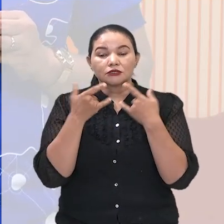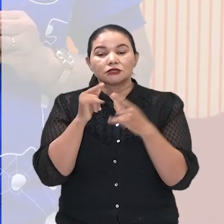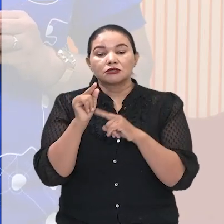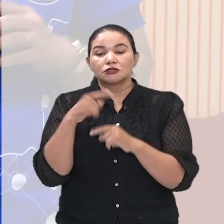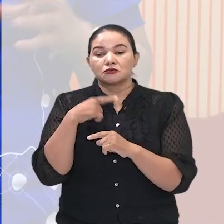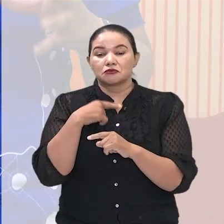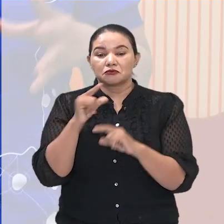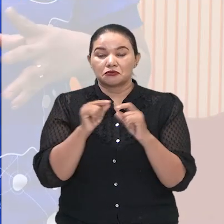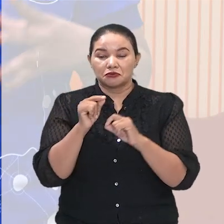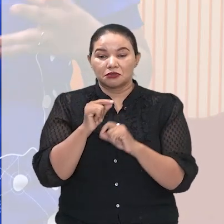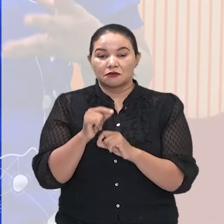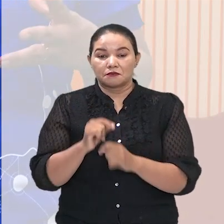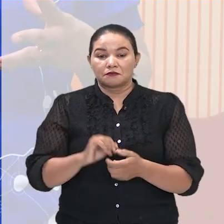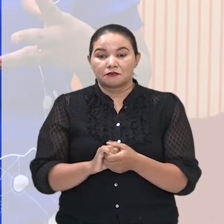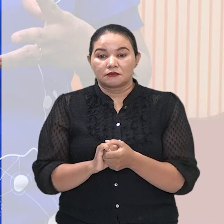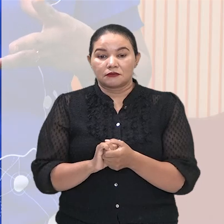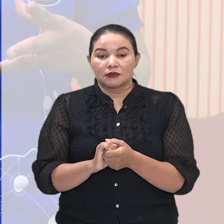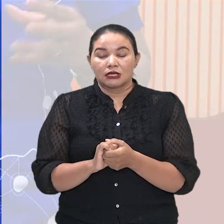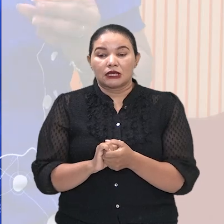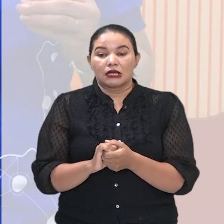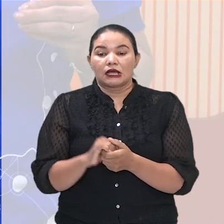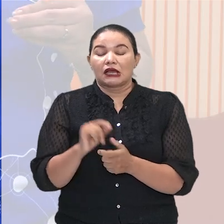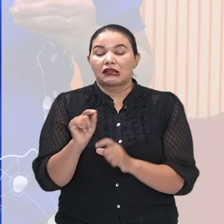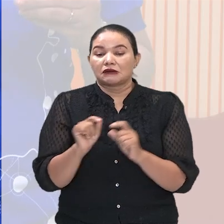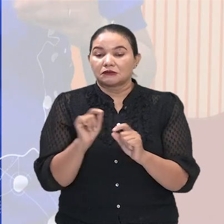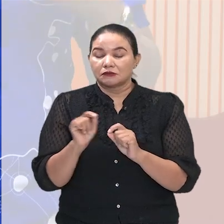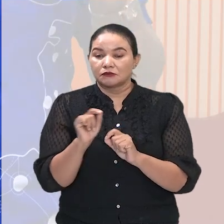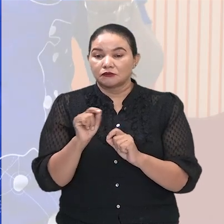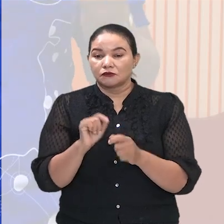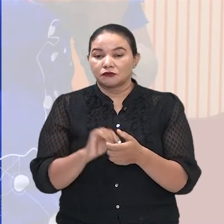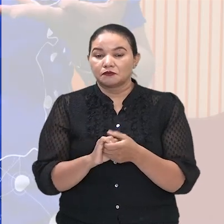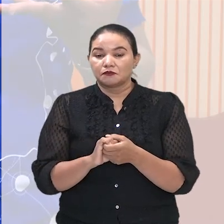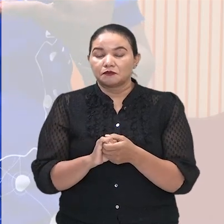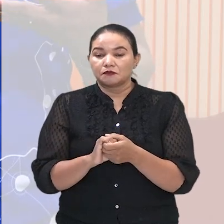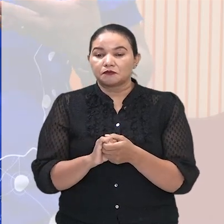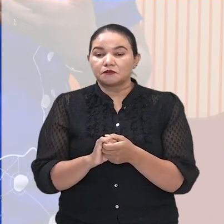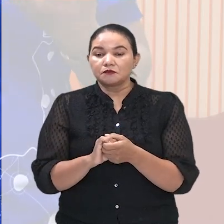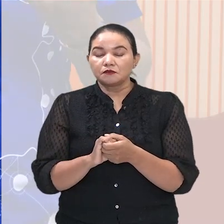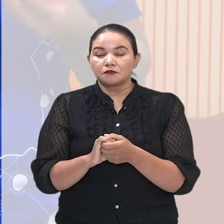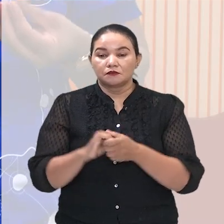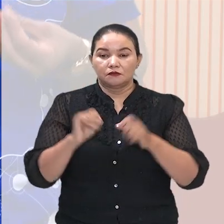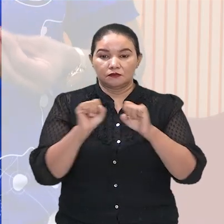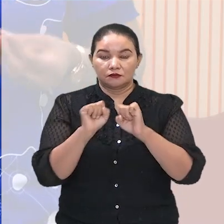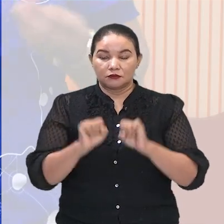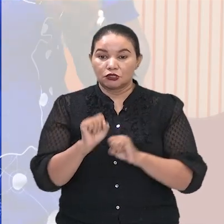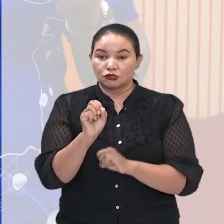de Flandres. O que essa máscara ela fazia? Era um sistema, né? Era um